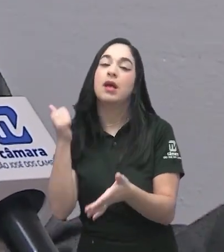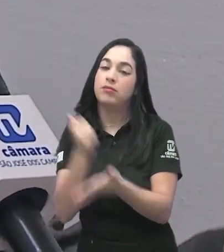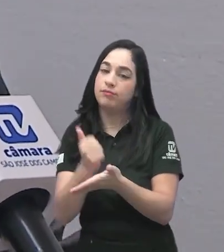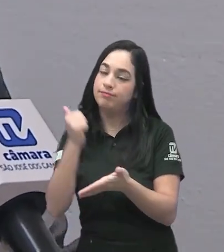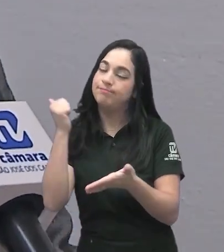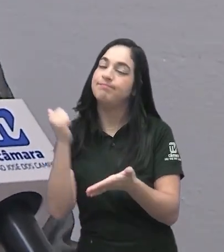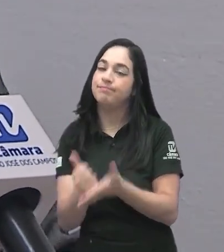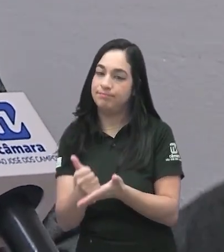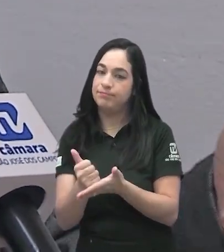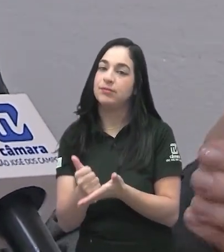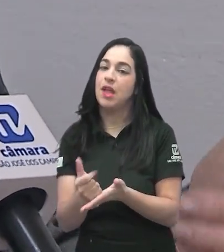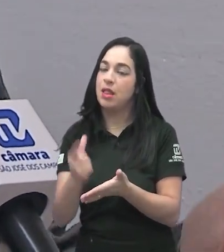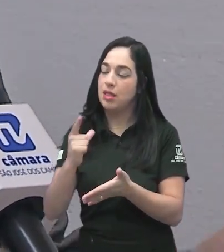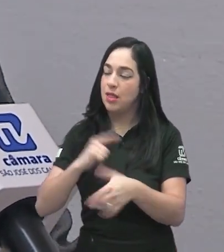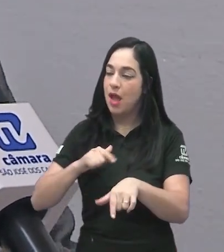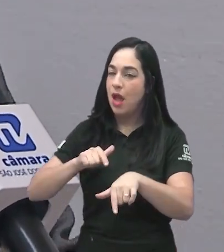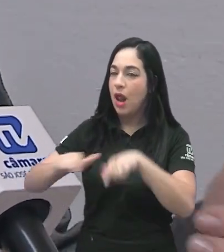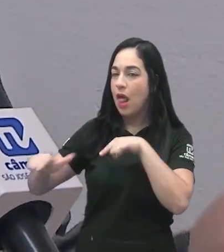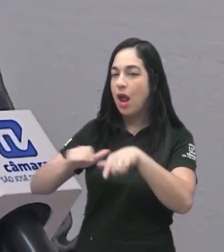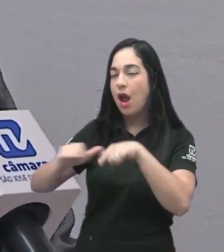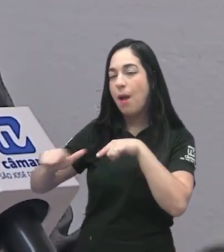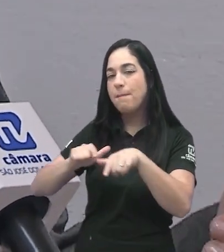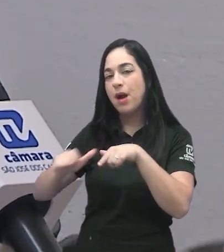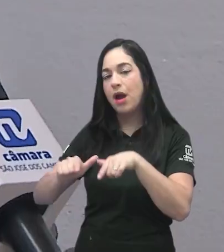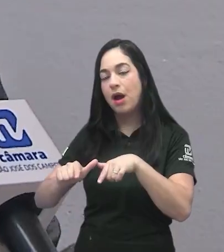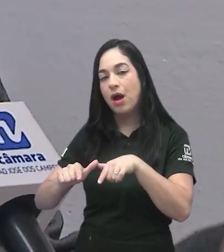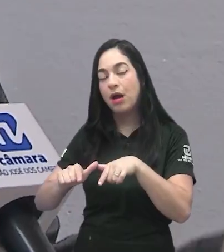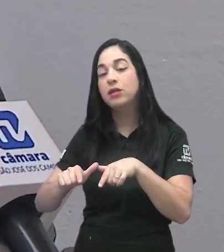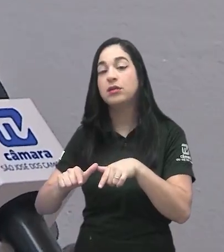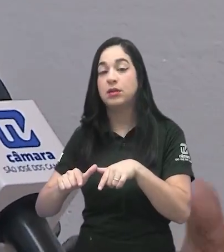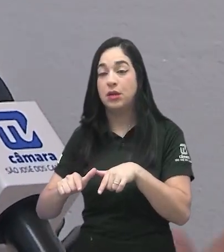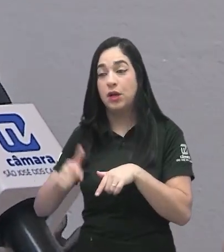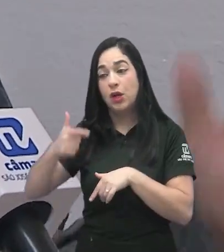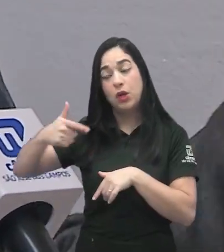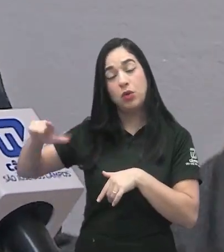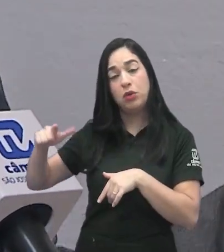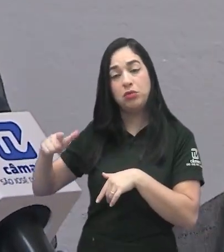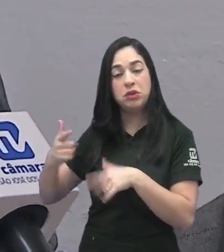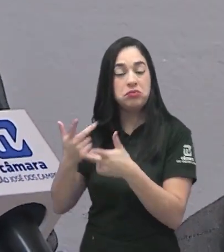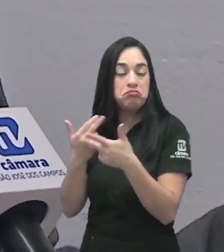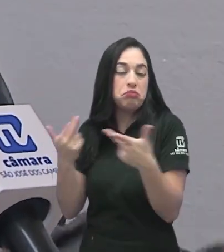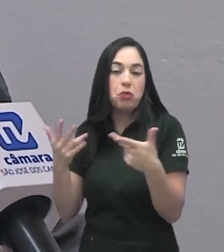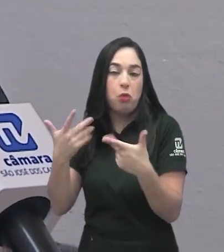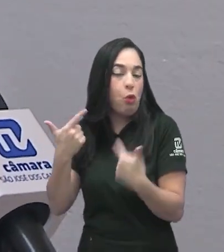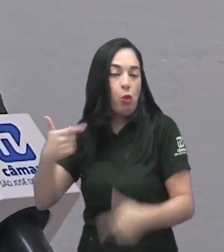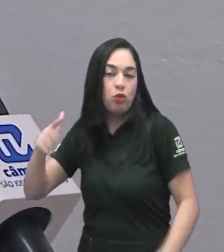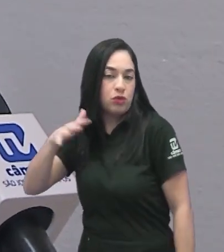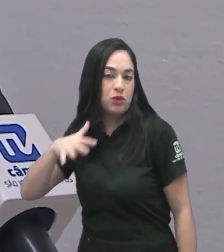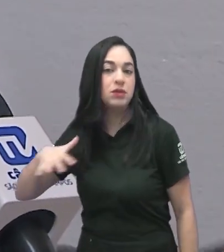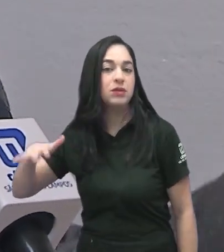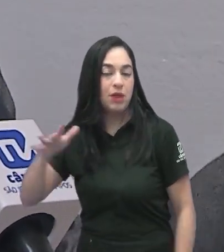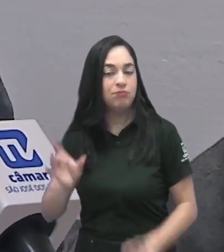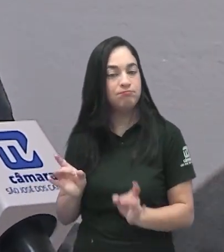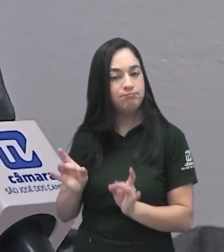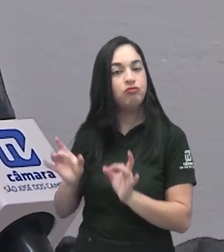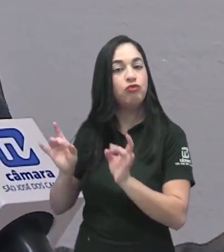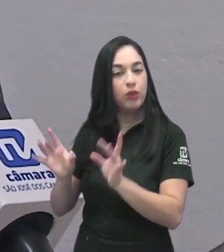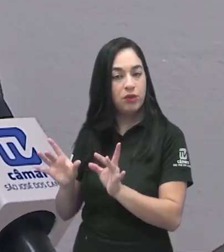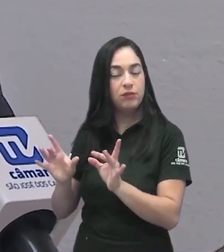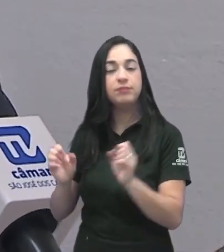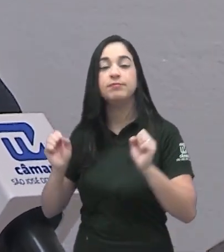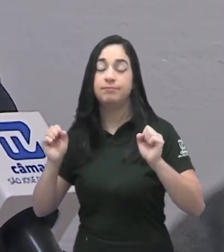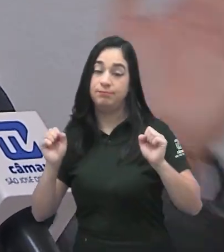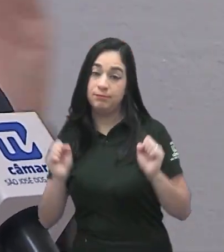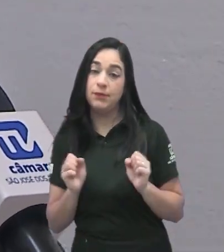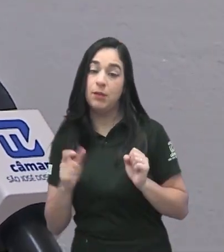né, fichado, com toda a atividade trabalhista em dia, trabalhando em outras atividades de serviços no